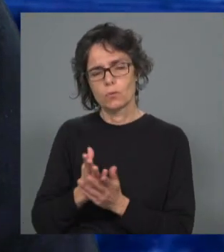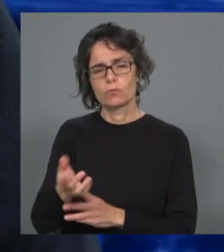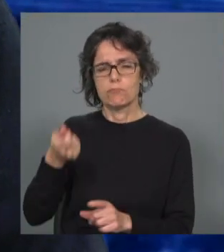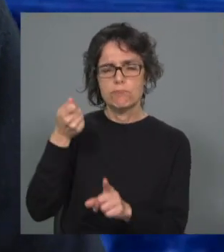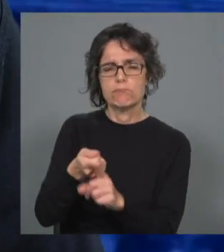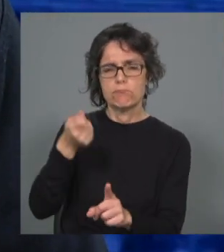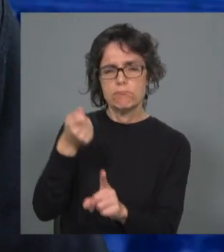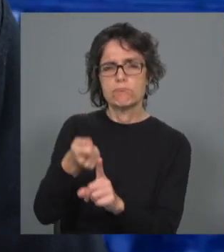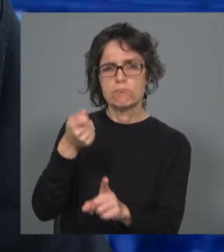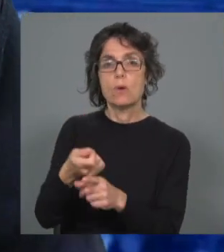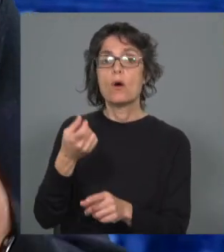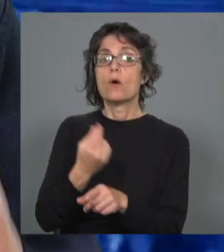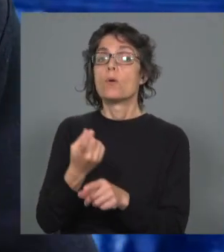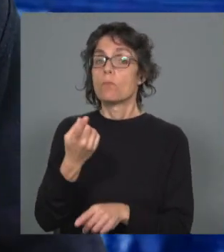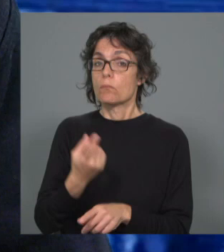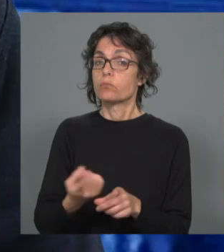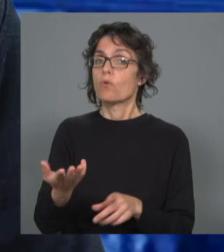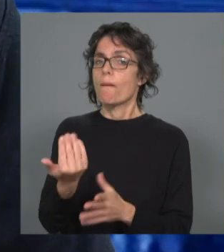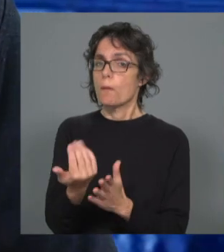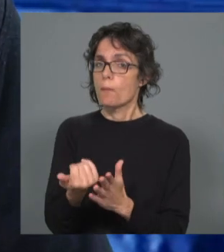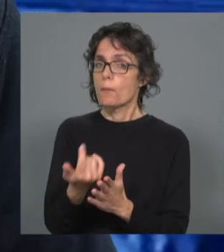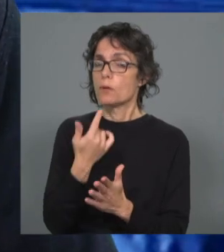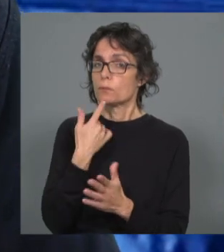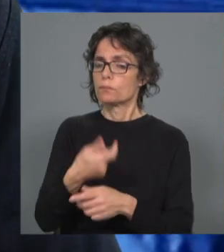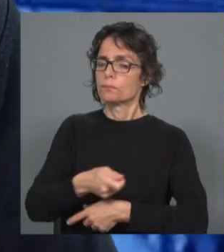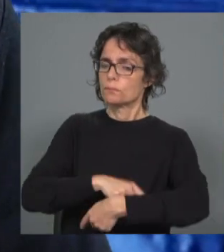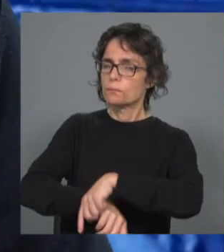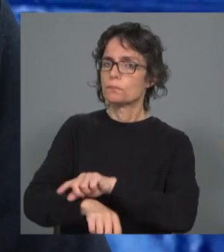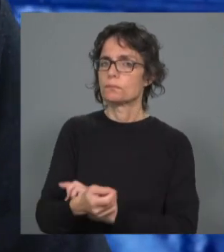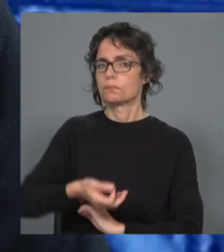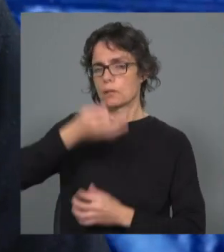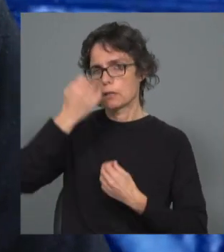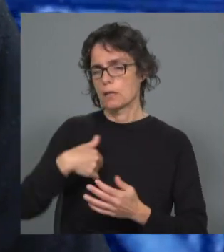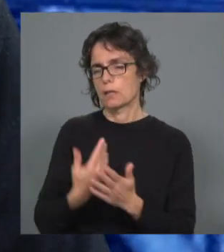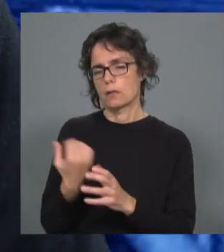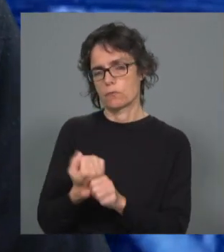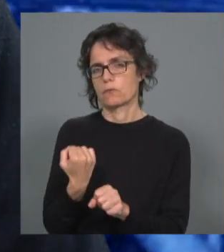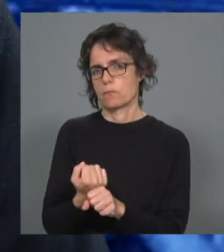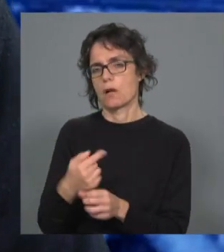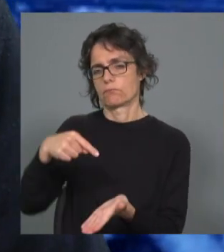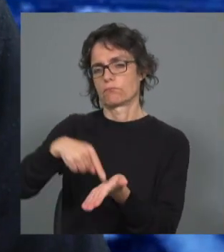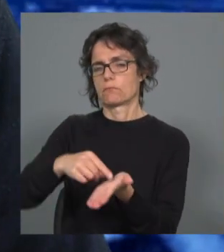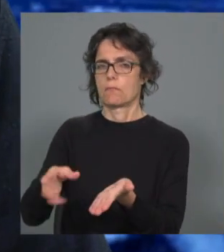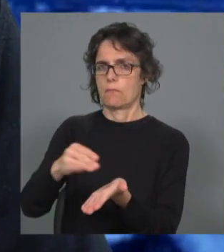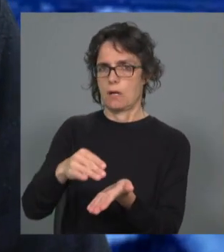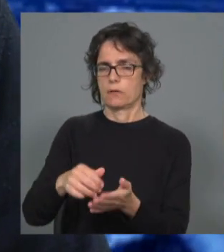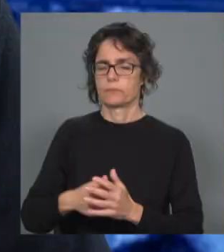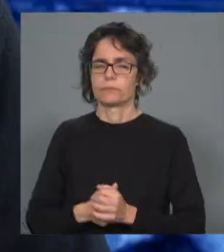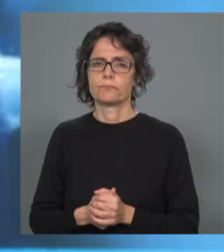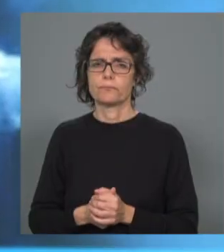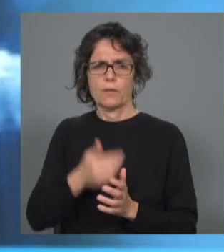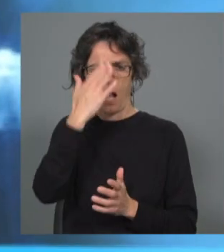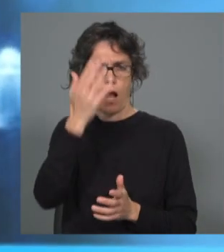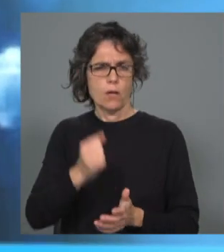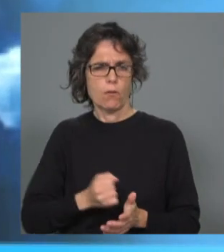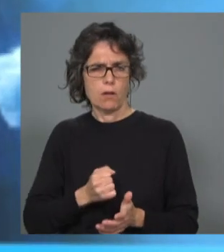conquistar, ainda há muito a exigir para que haja dignidade no trabalho. E os católicos têm uma